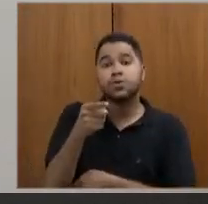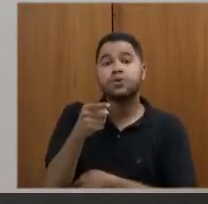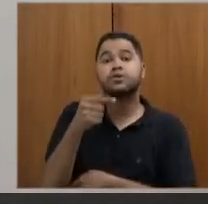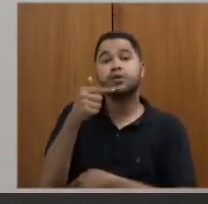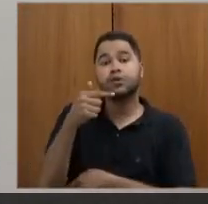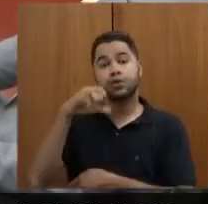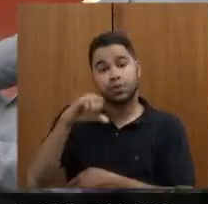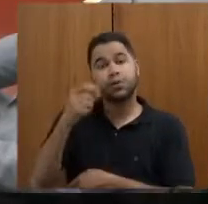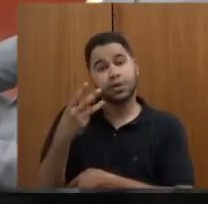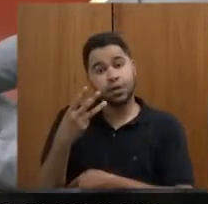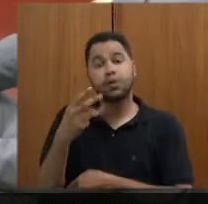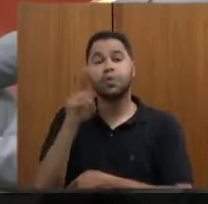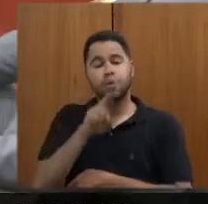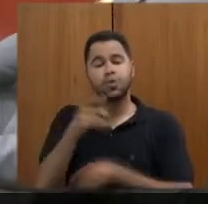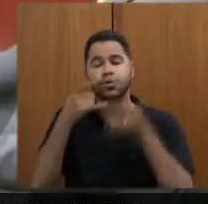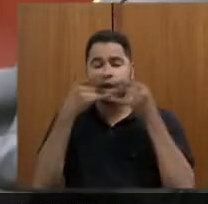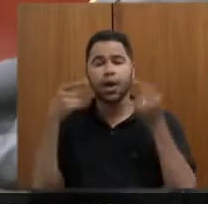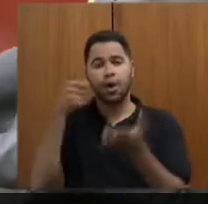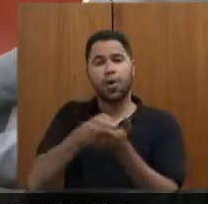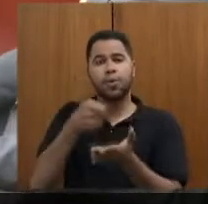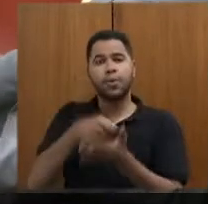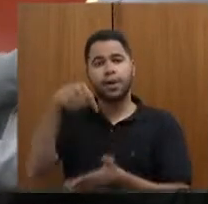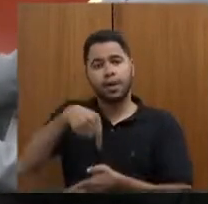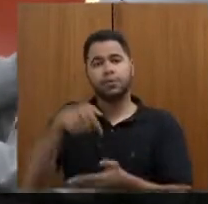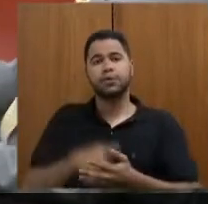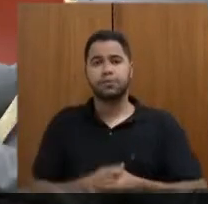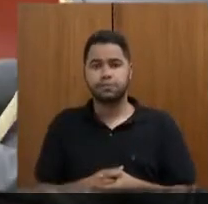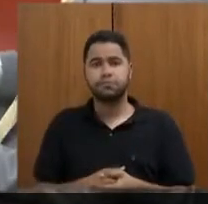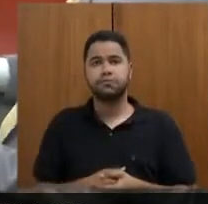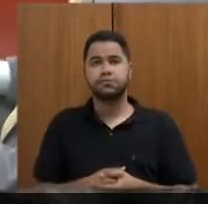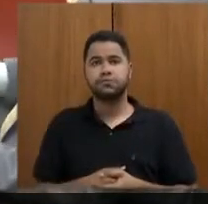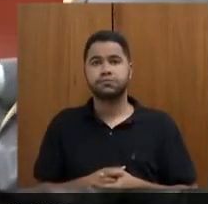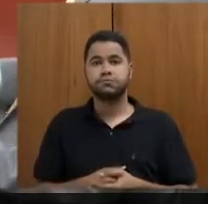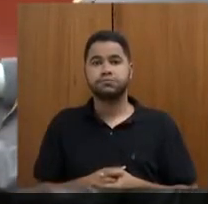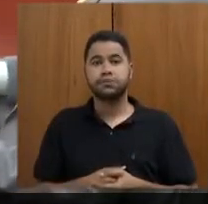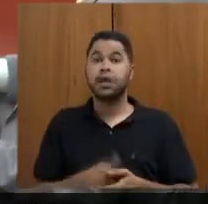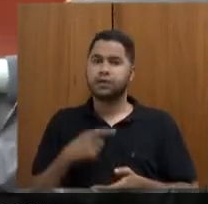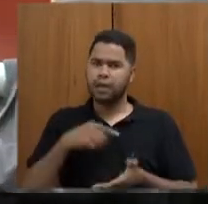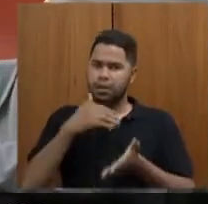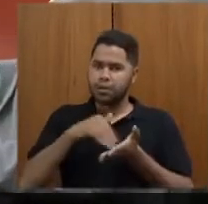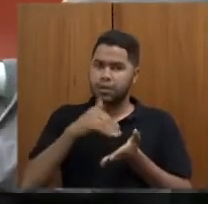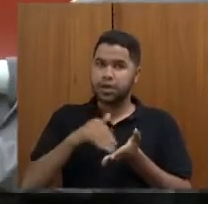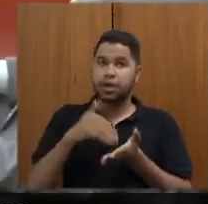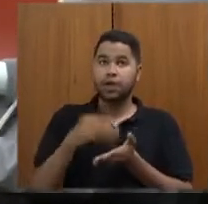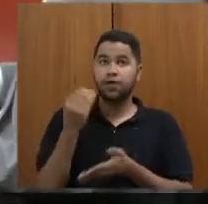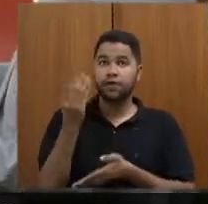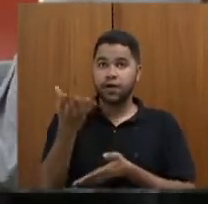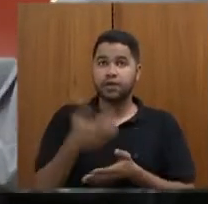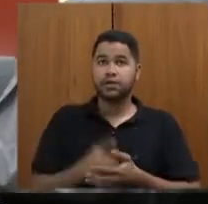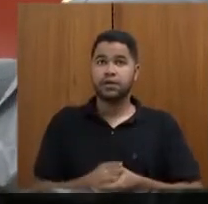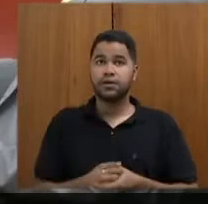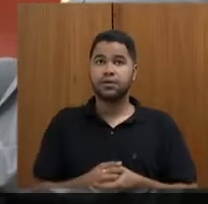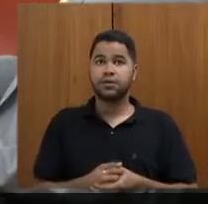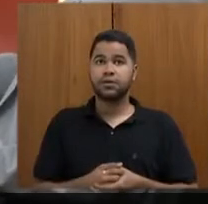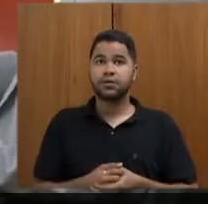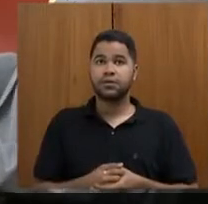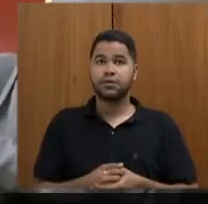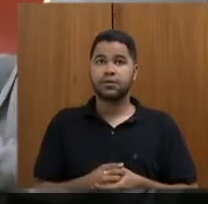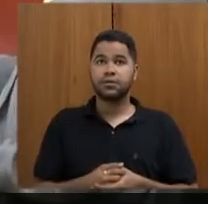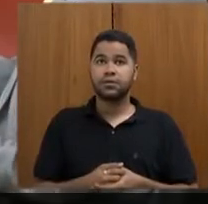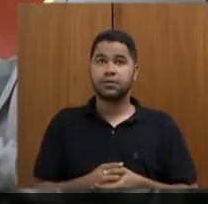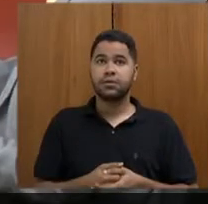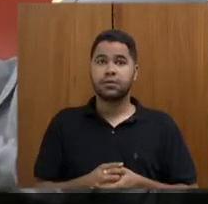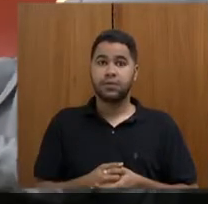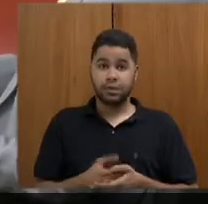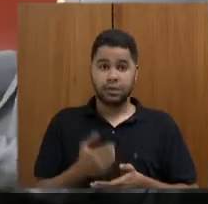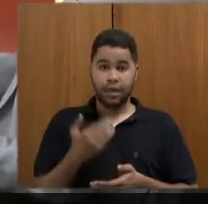2793, o uso da máscara obrigatória aqui no recinto, deputado. Tem uma secretária ali oferecendo... Só para esclarecer, presidente, a senhora está determinando,